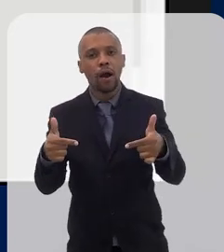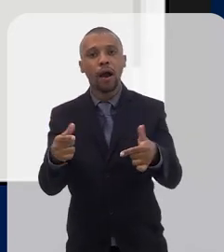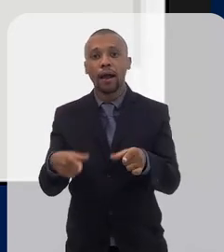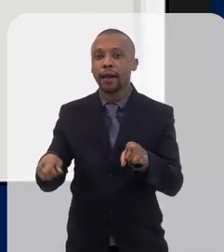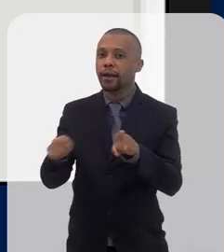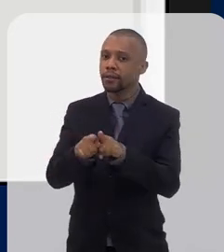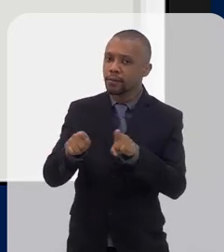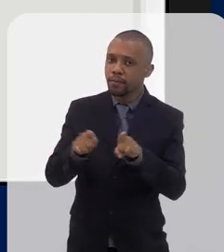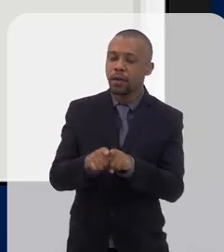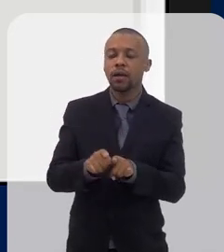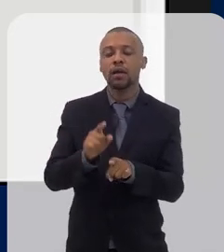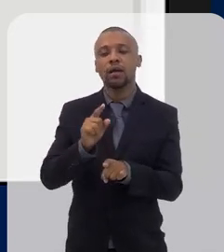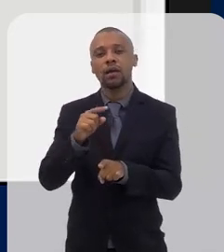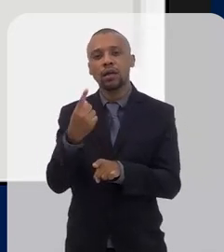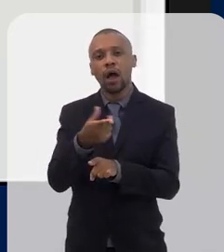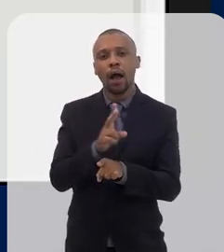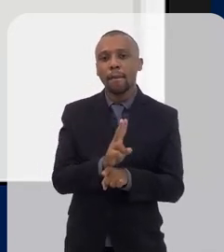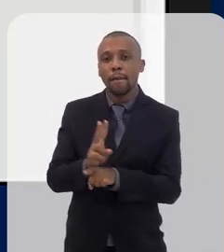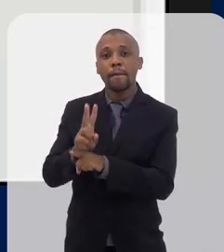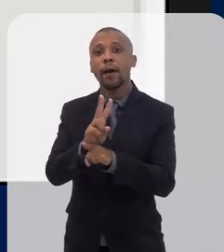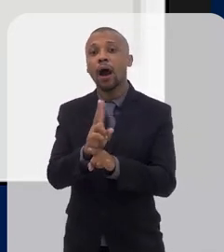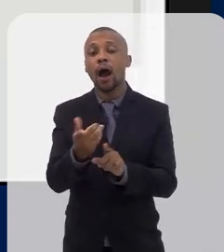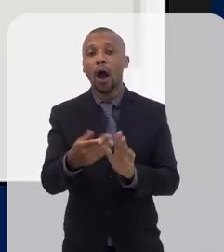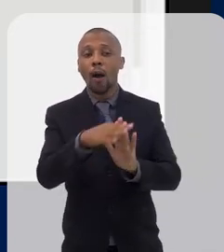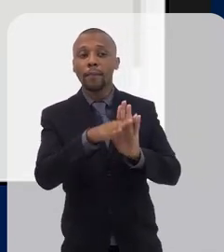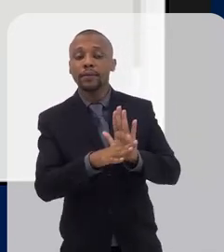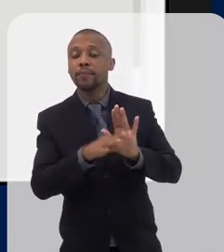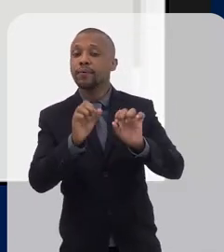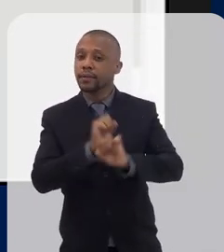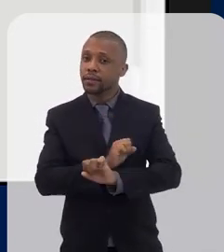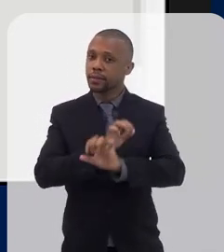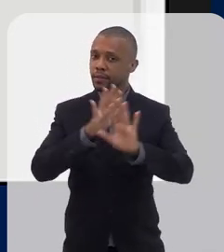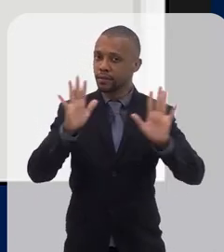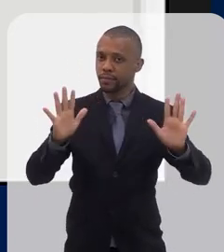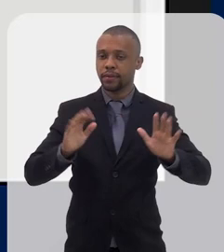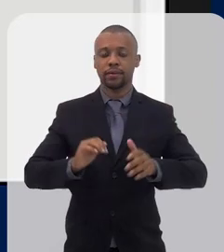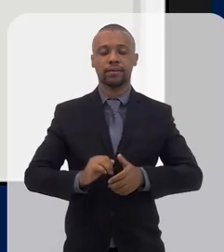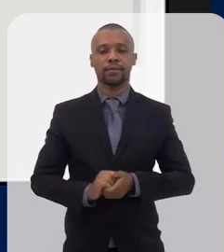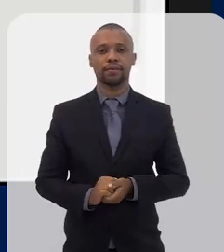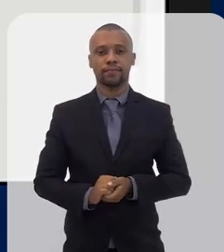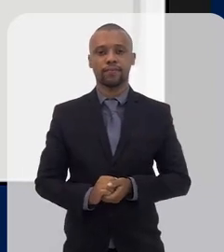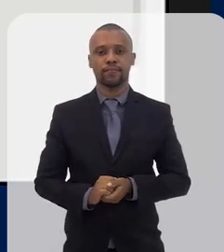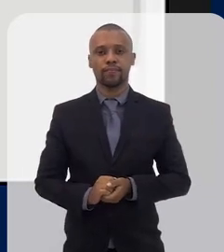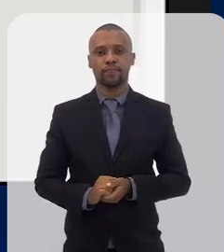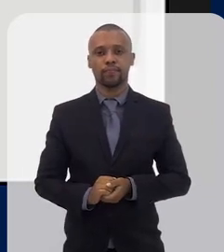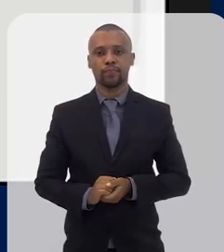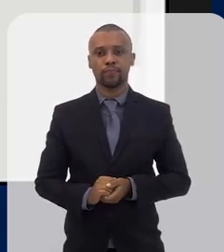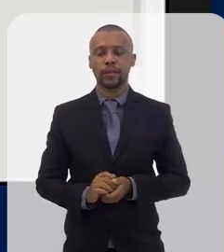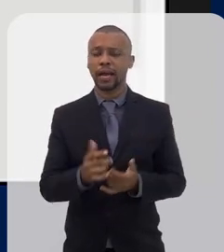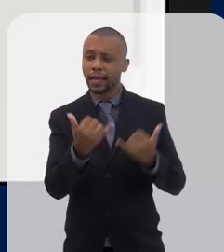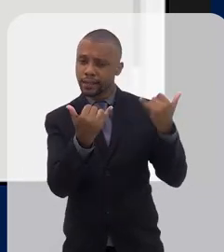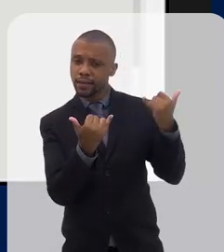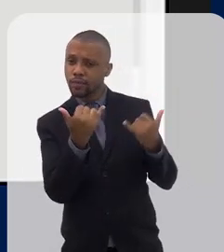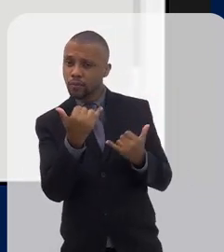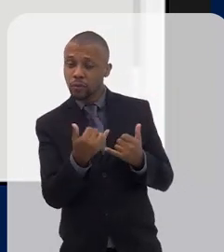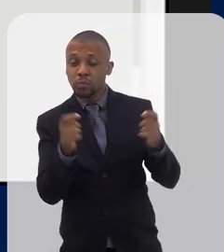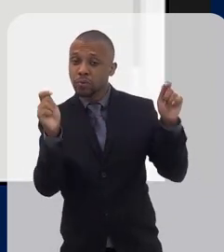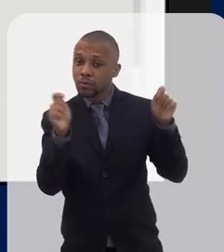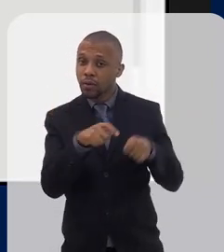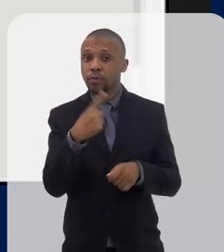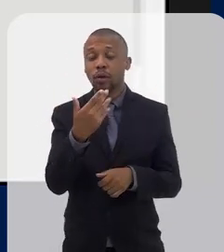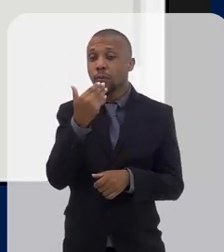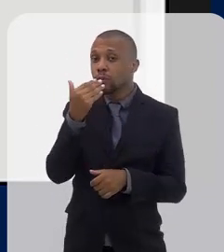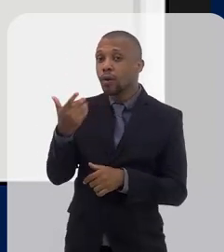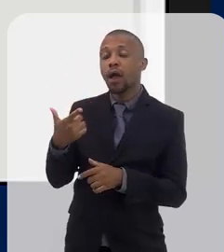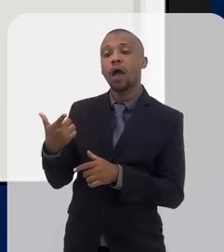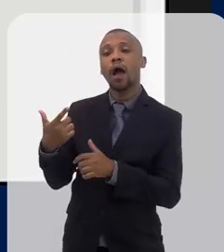e, consequentemente, atendendo ao princípio da transparência. Elas servirão também para solicitarmos